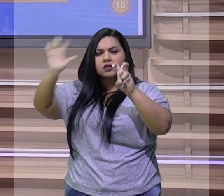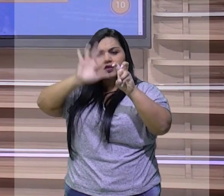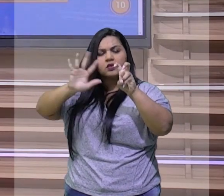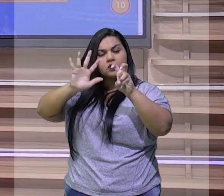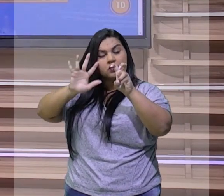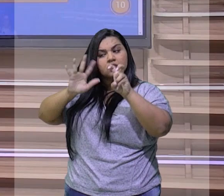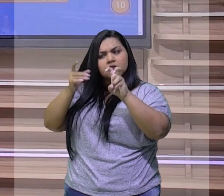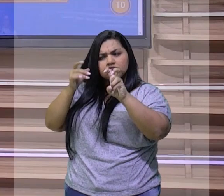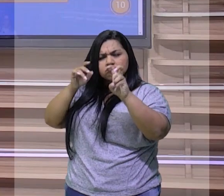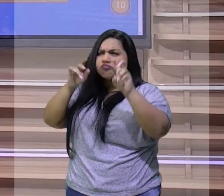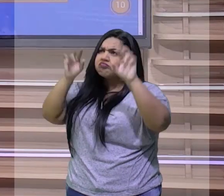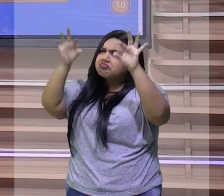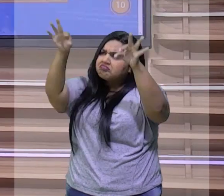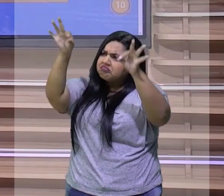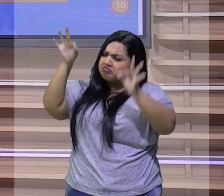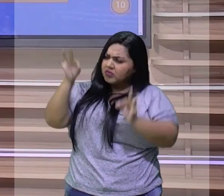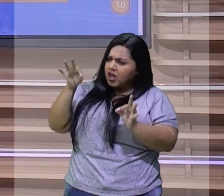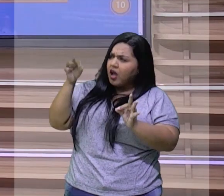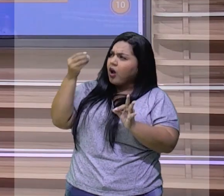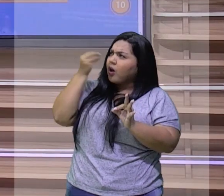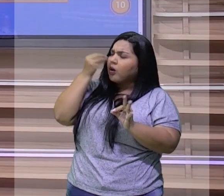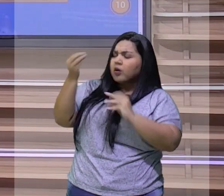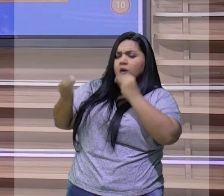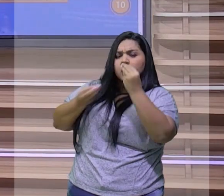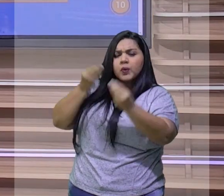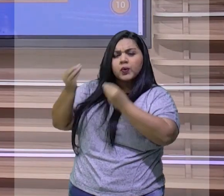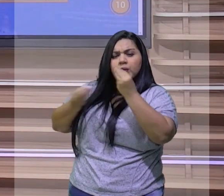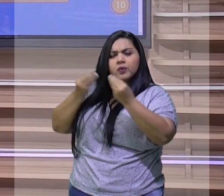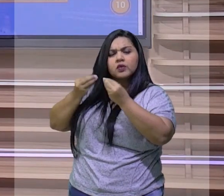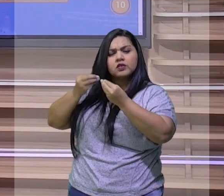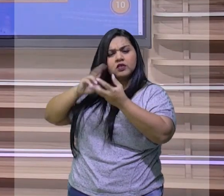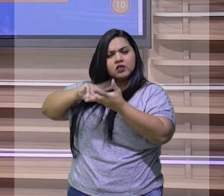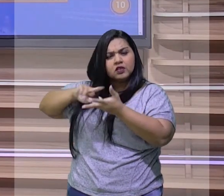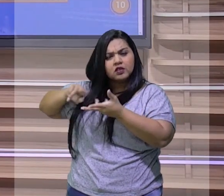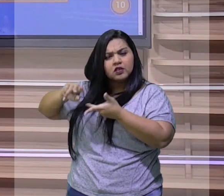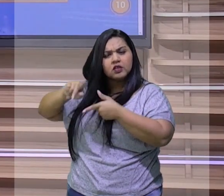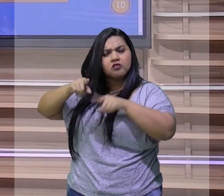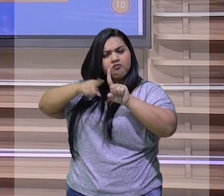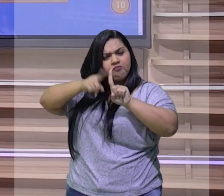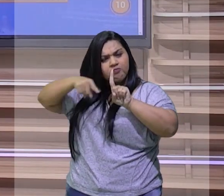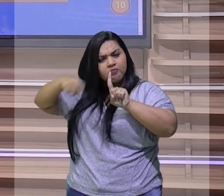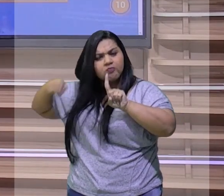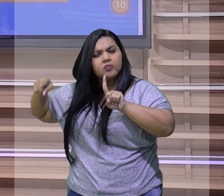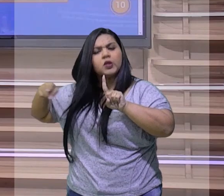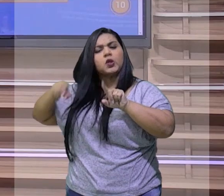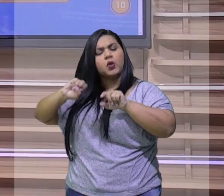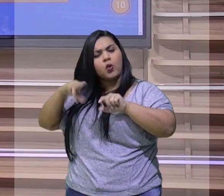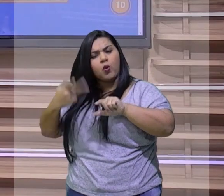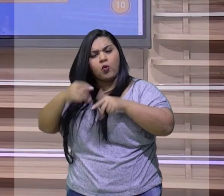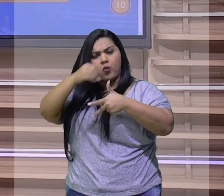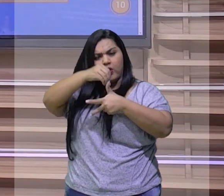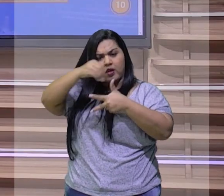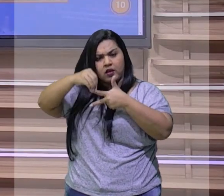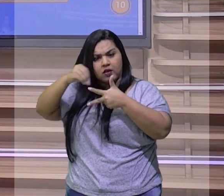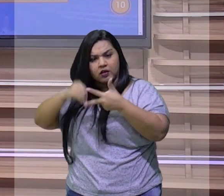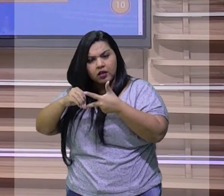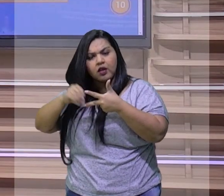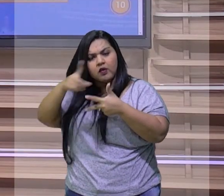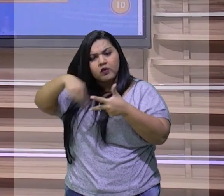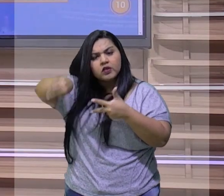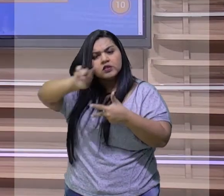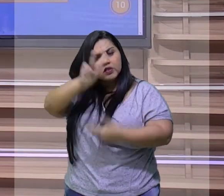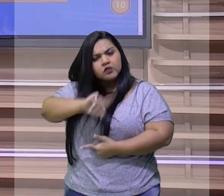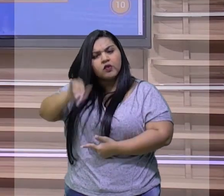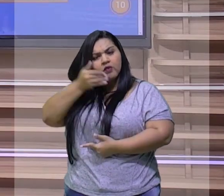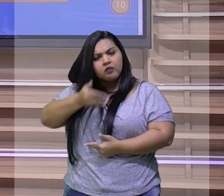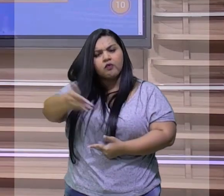está observando, né? Numa questão, em uma avaliação, na prova de vocês, ou no Enem, vocês irão fazer